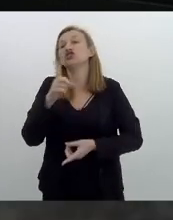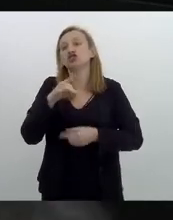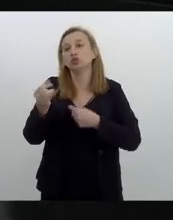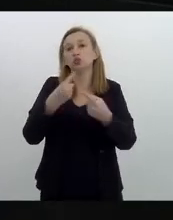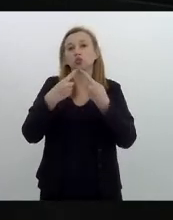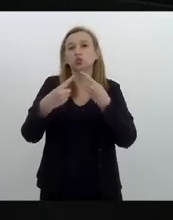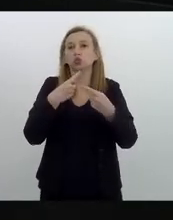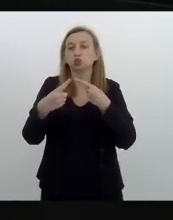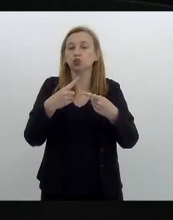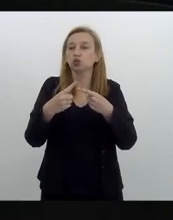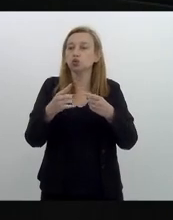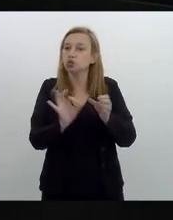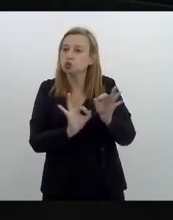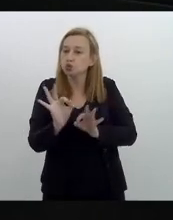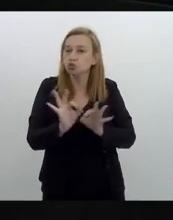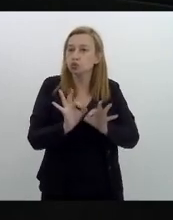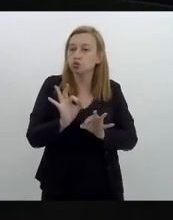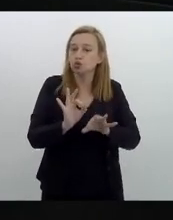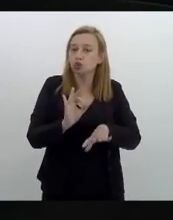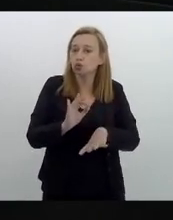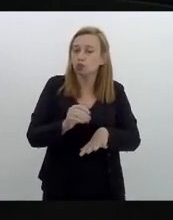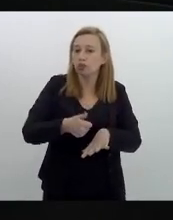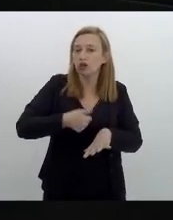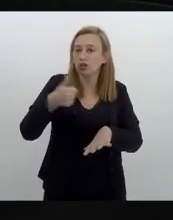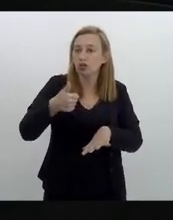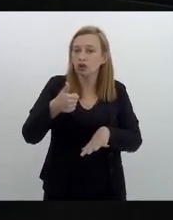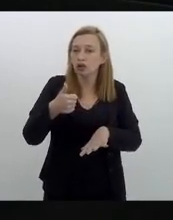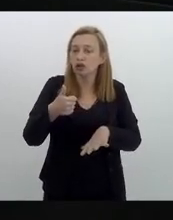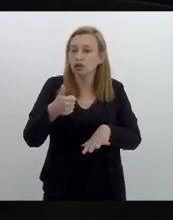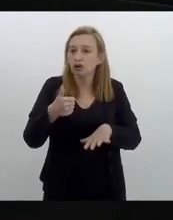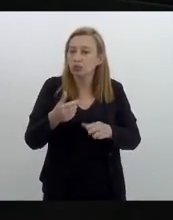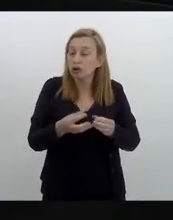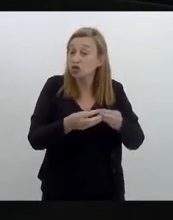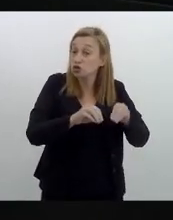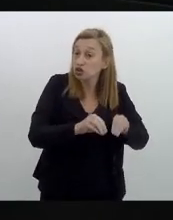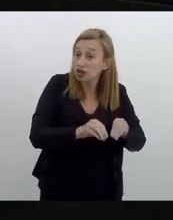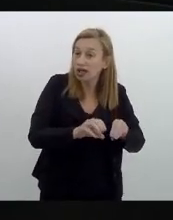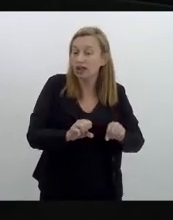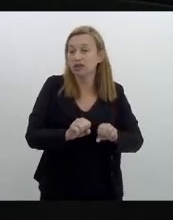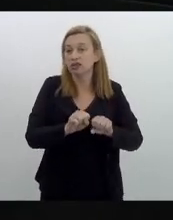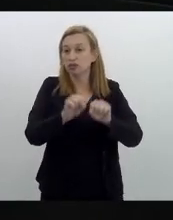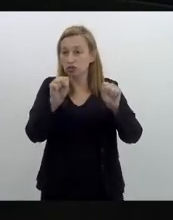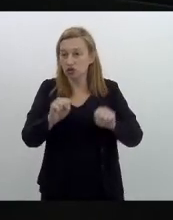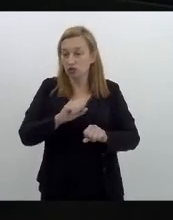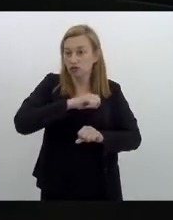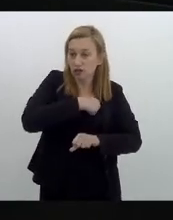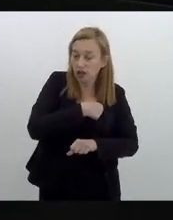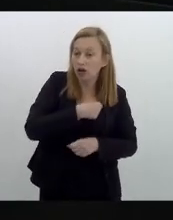tentar O máximo Desde que não Ferisse o regime Então Alguns